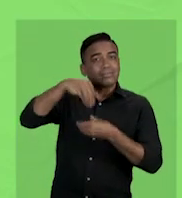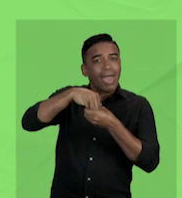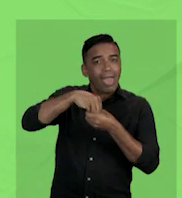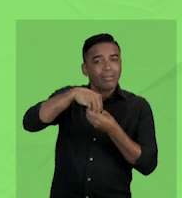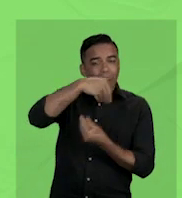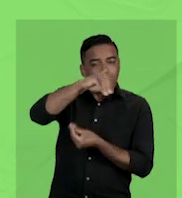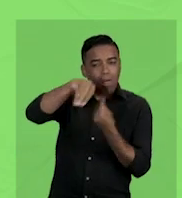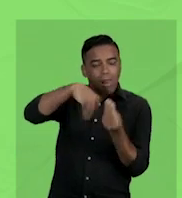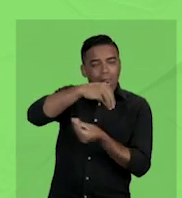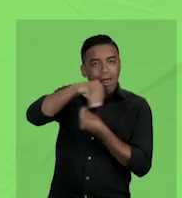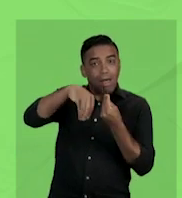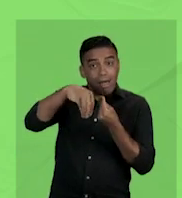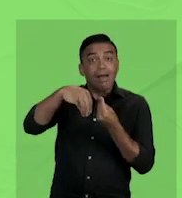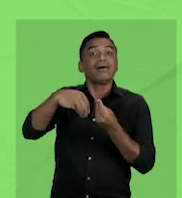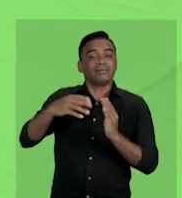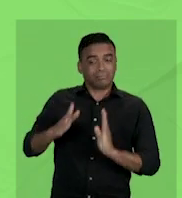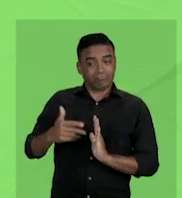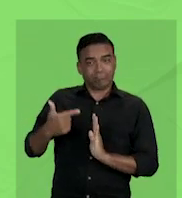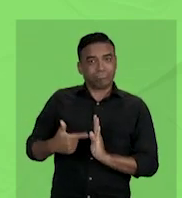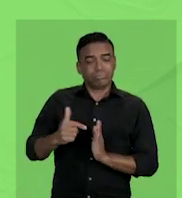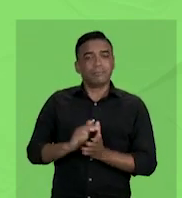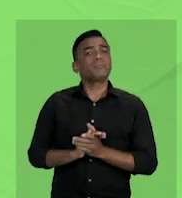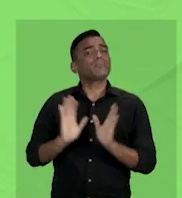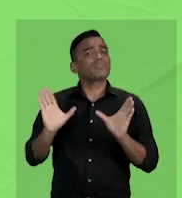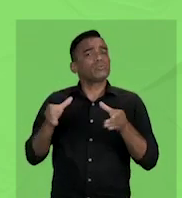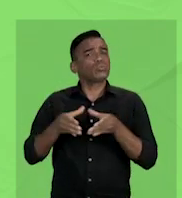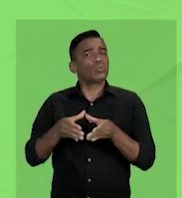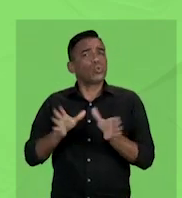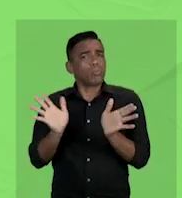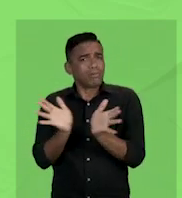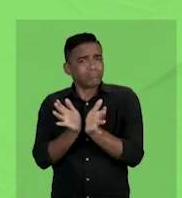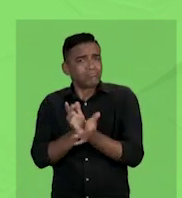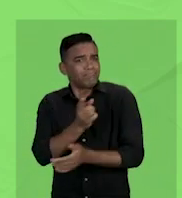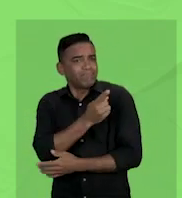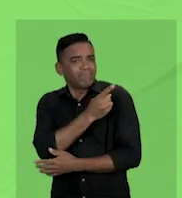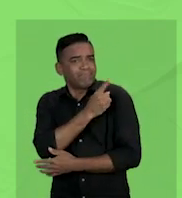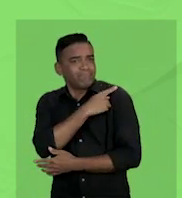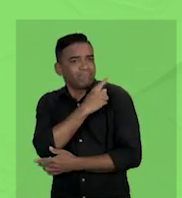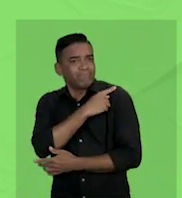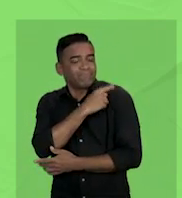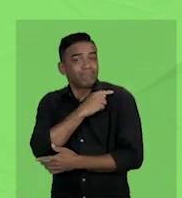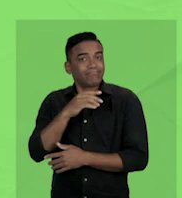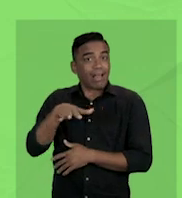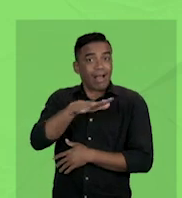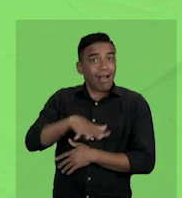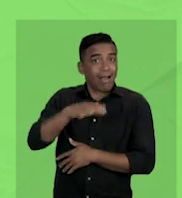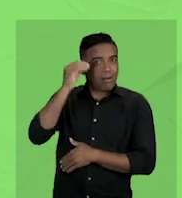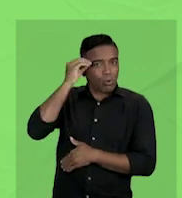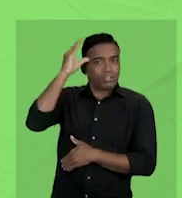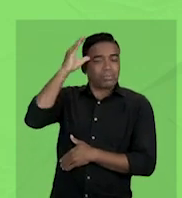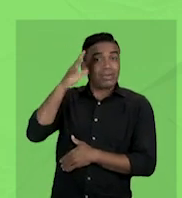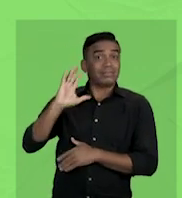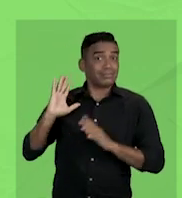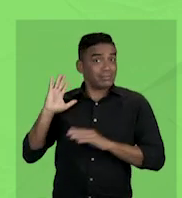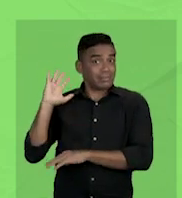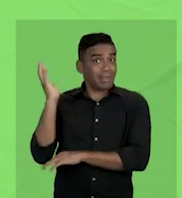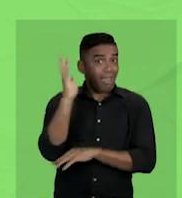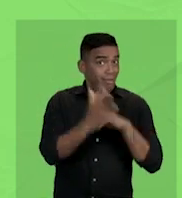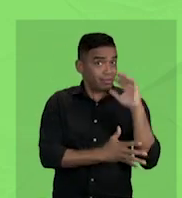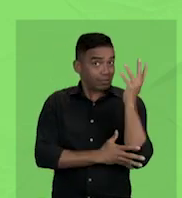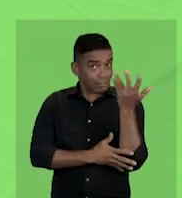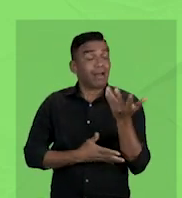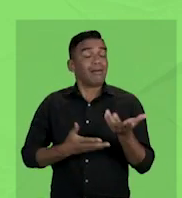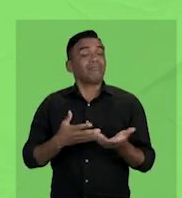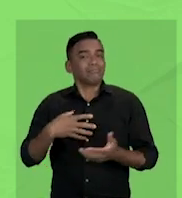2. Essa aula é destinada aos alunos do primeiro ano do ensino médio da área do conhecimento de ciências da natureza e suas tecnologias,